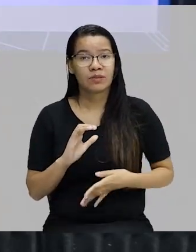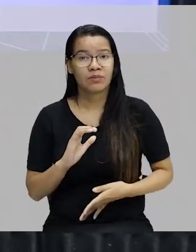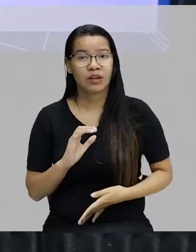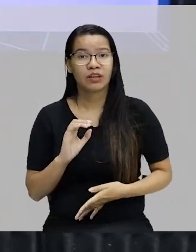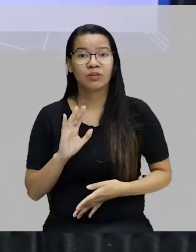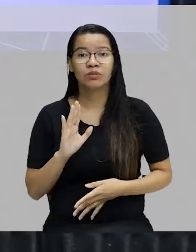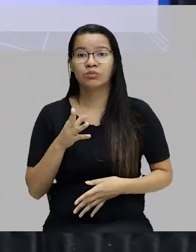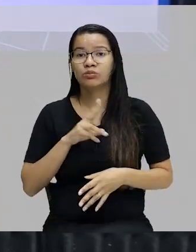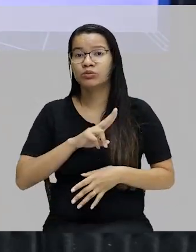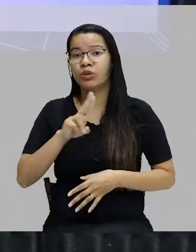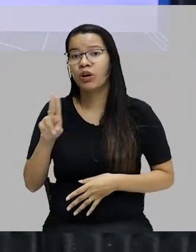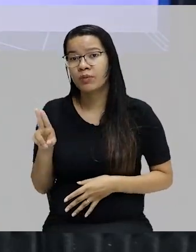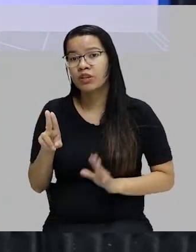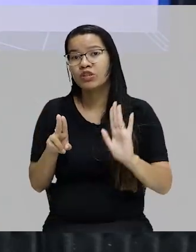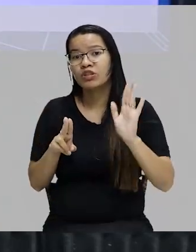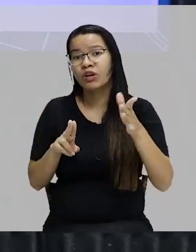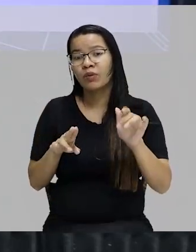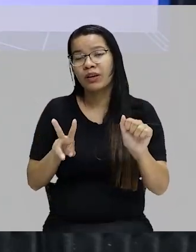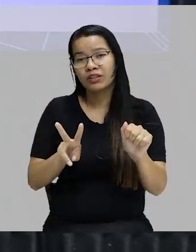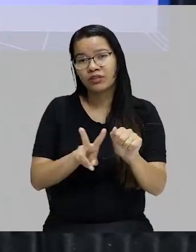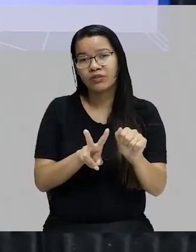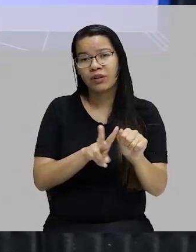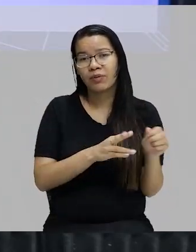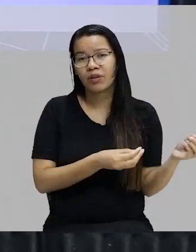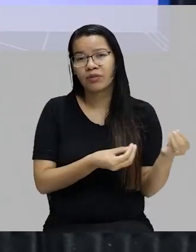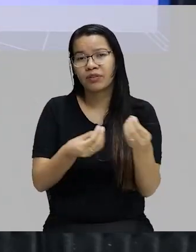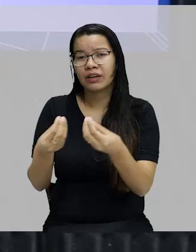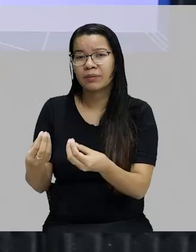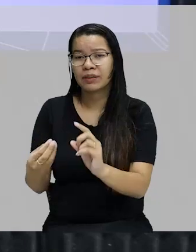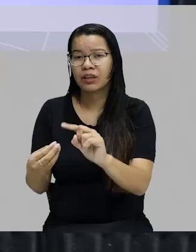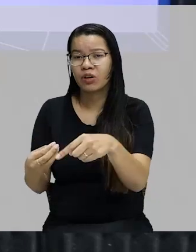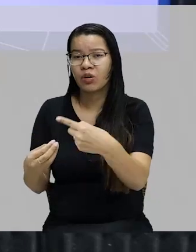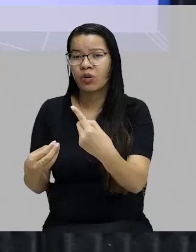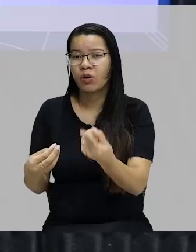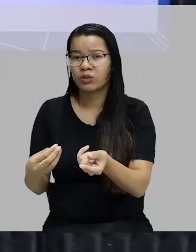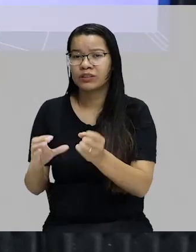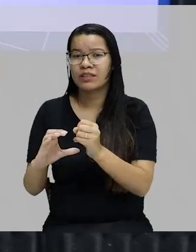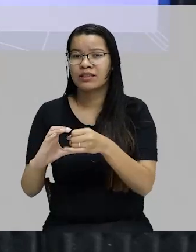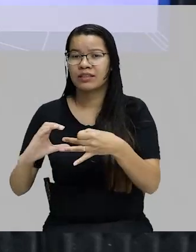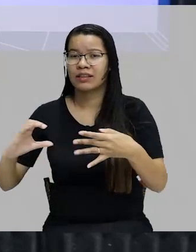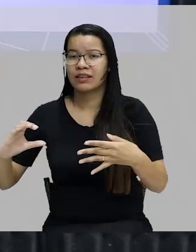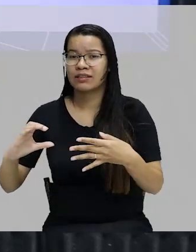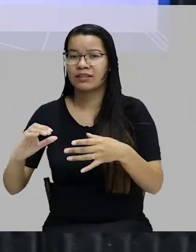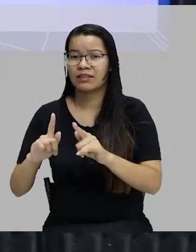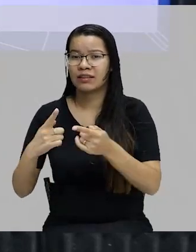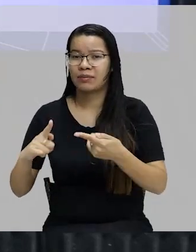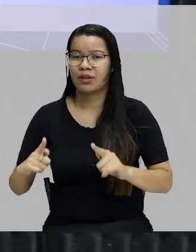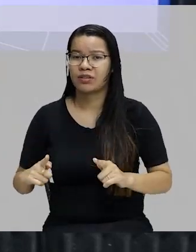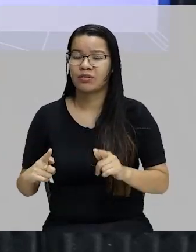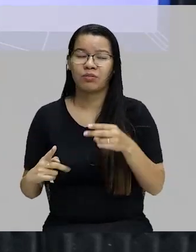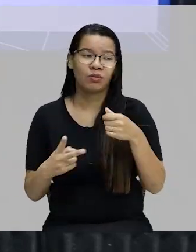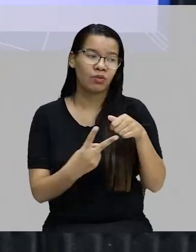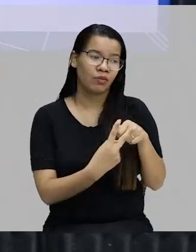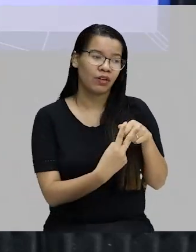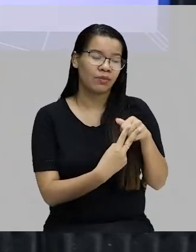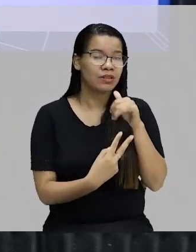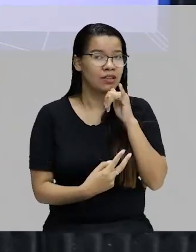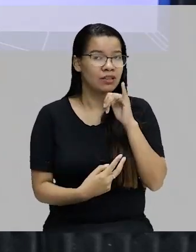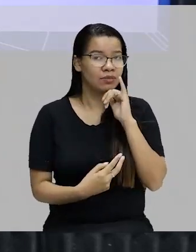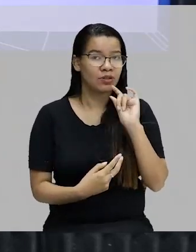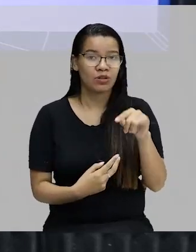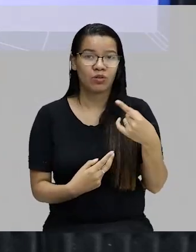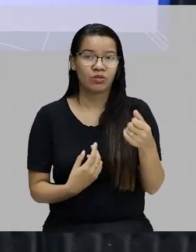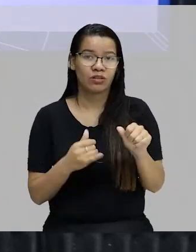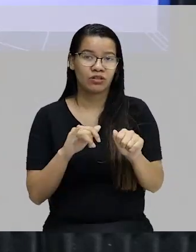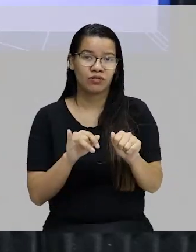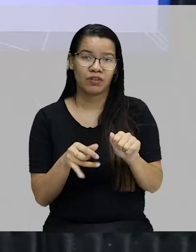o advérbio oferece essas qualidades para as outras classes gramaticais, para os verbos, por exemplo, para outros